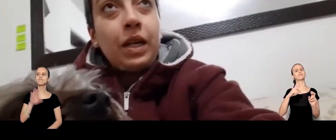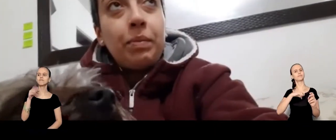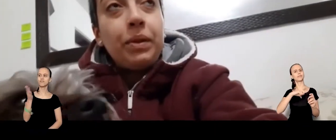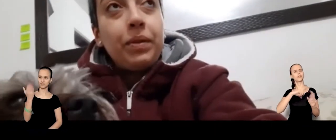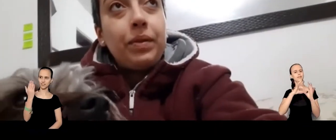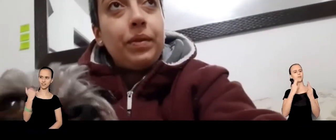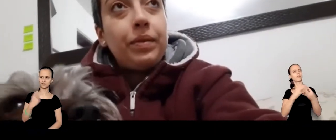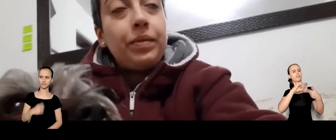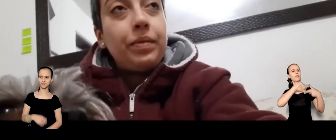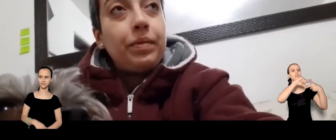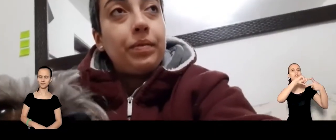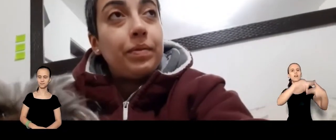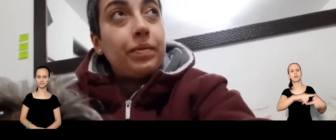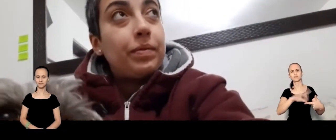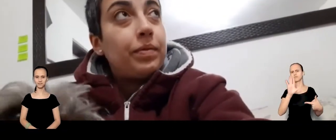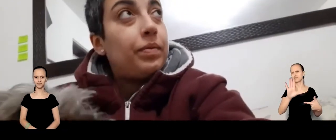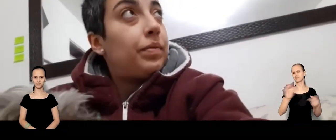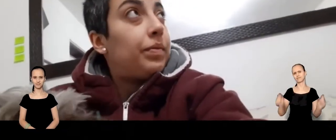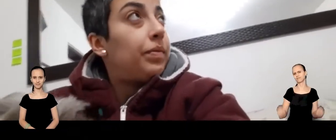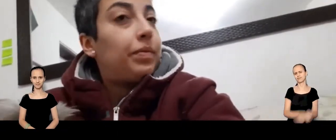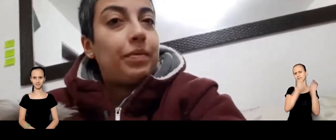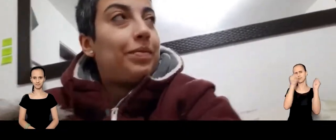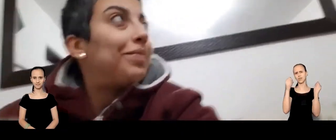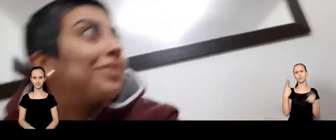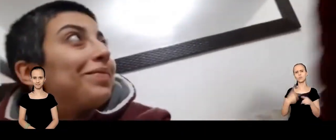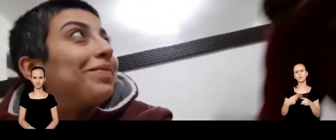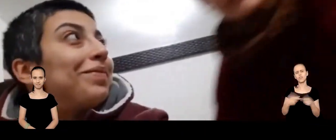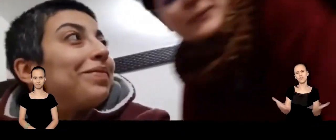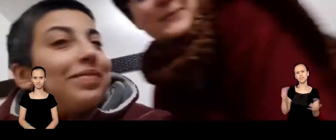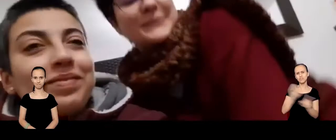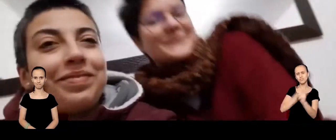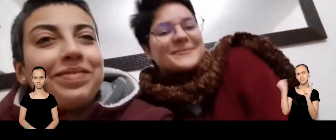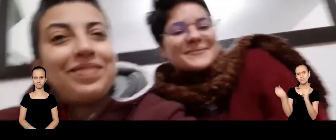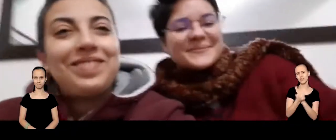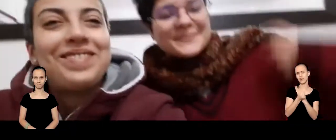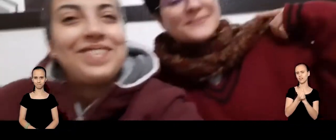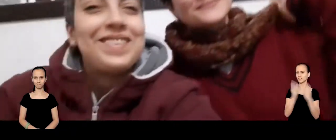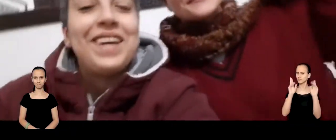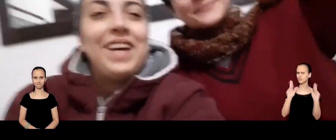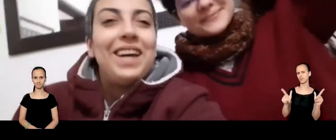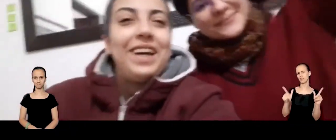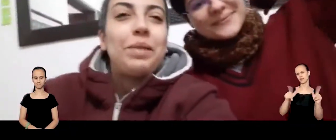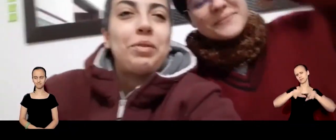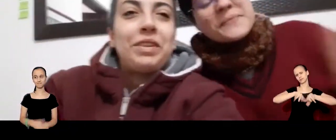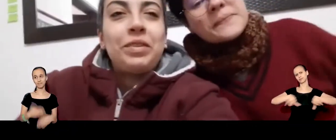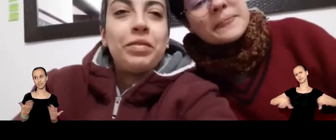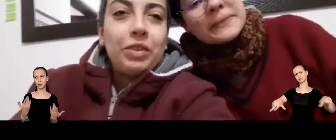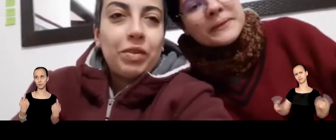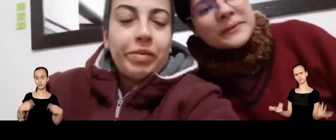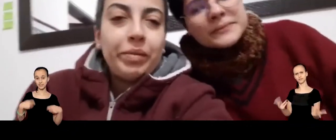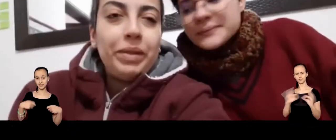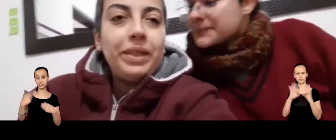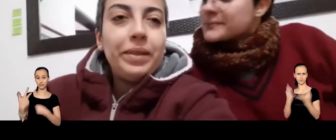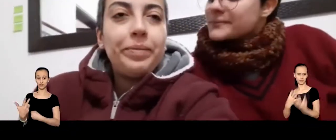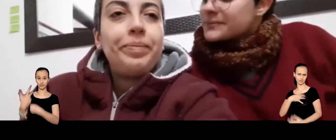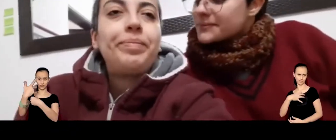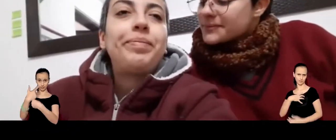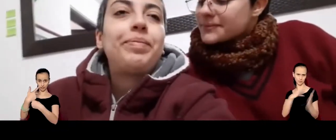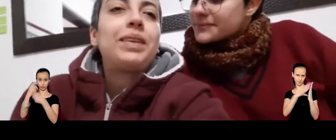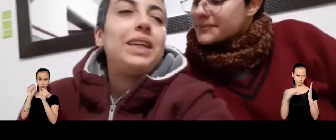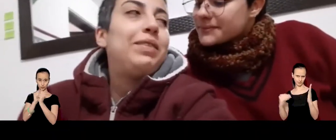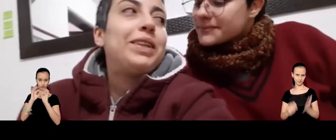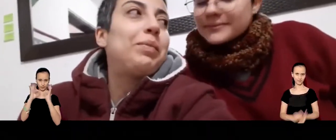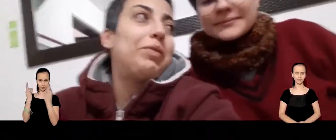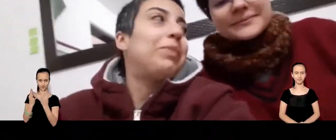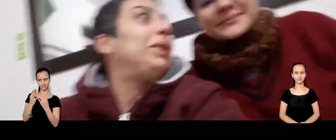família tradicional, né? Mas é interessante pensar que esse tradicional tem atrás de si algo que não corresponde àquilo que certas pessoas